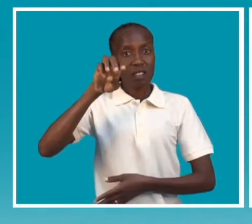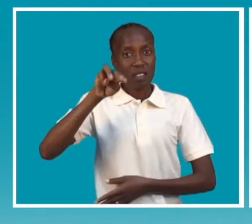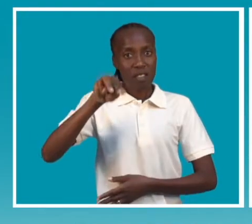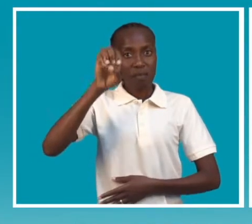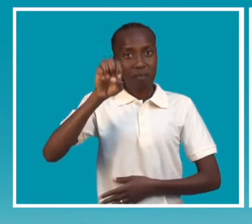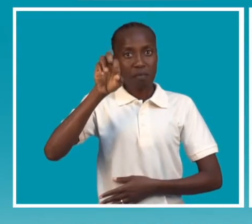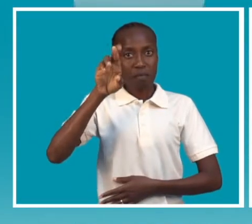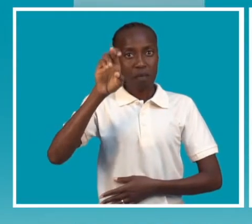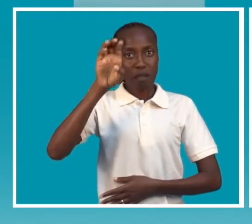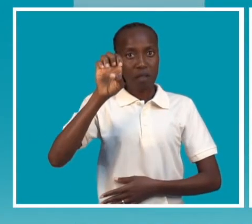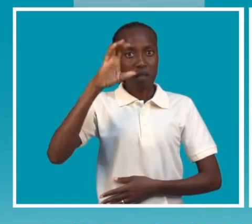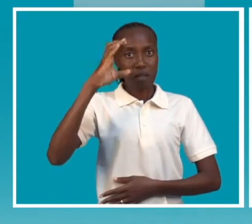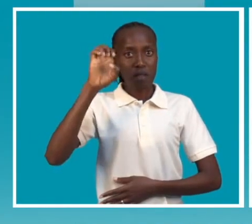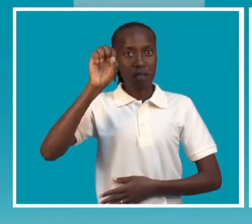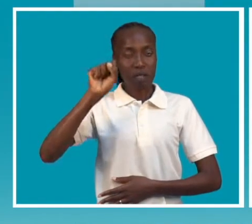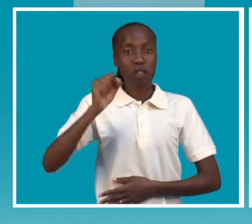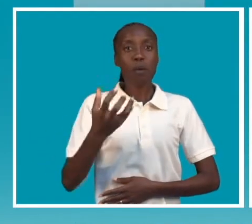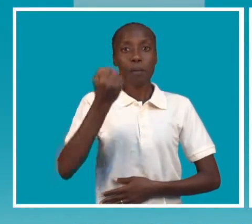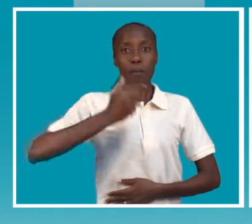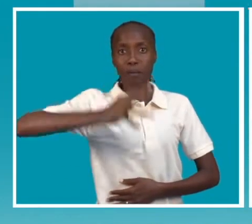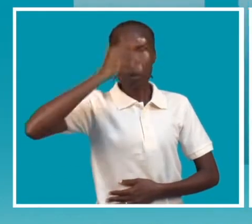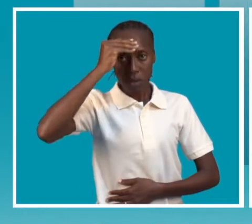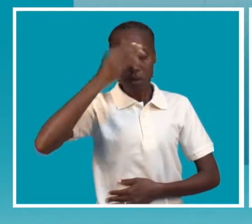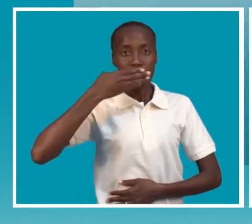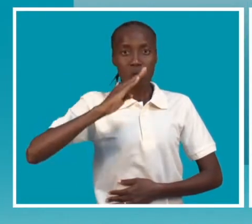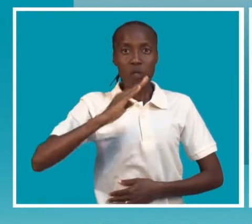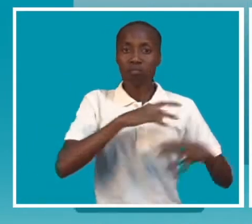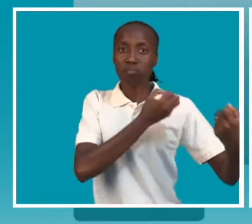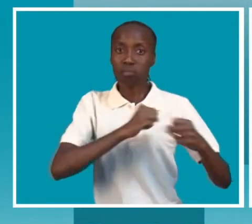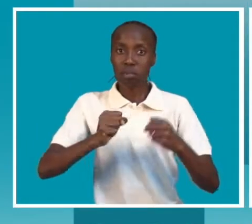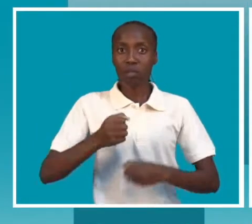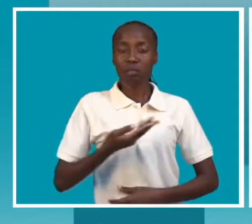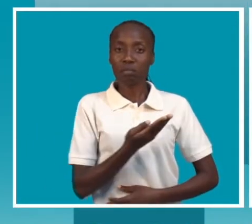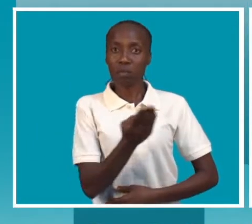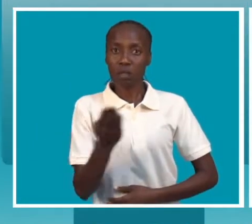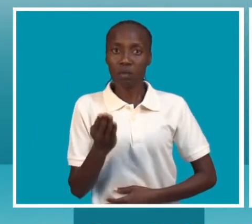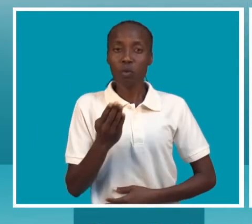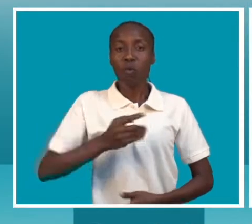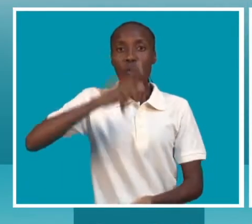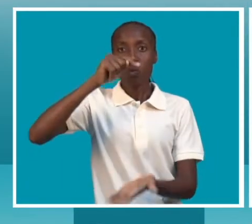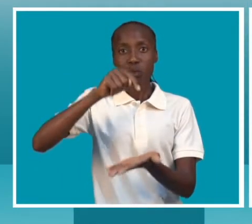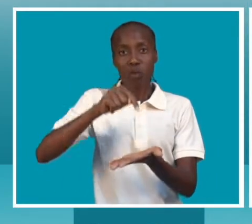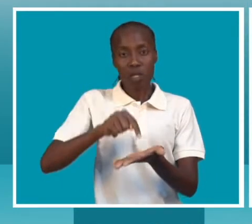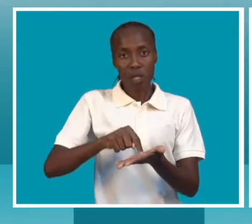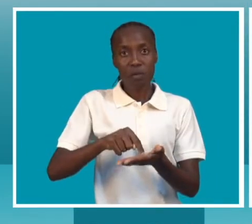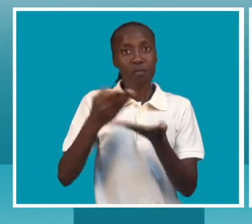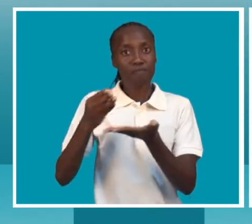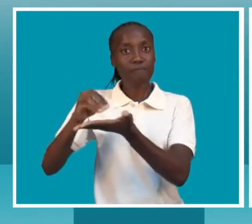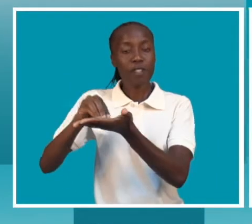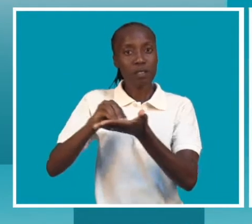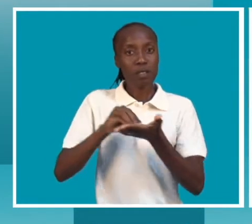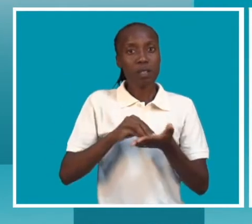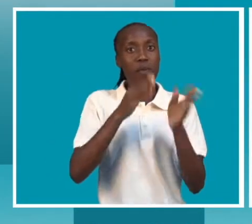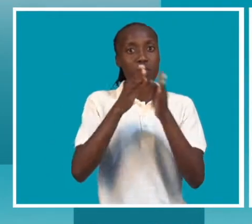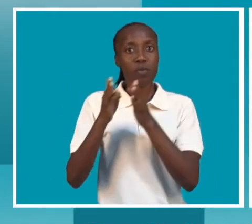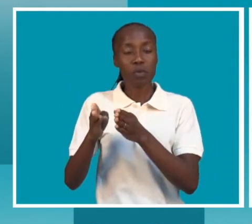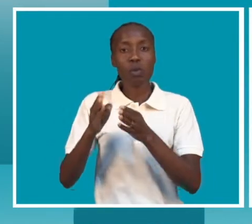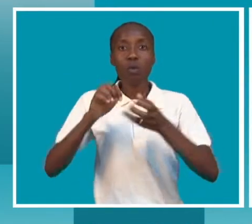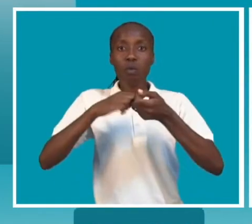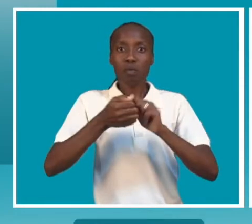Merceus, onde vamos melhor entender as atividades que são praticadas aqui nesse centro, que recebe pessoas com